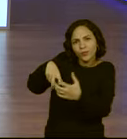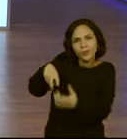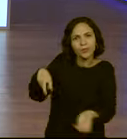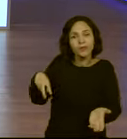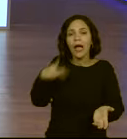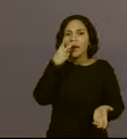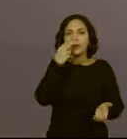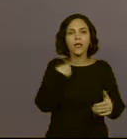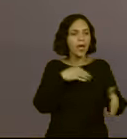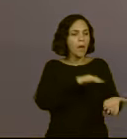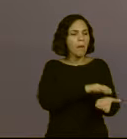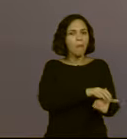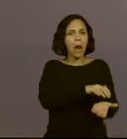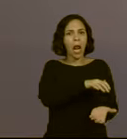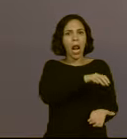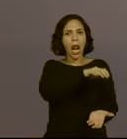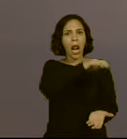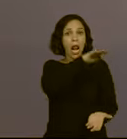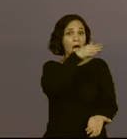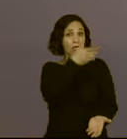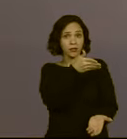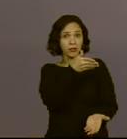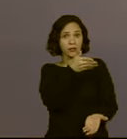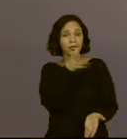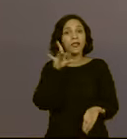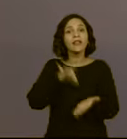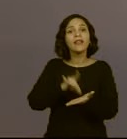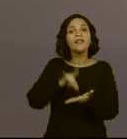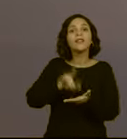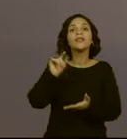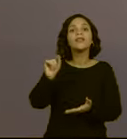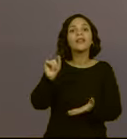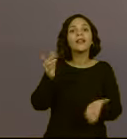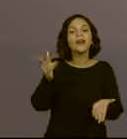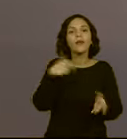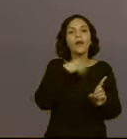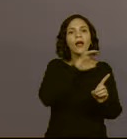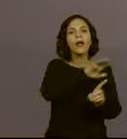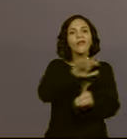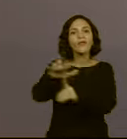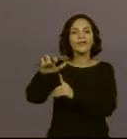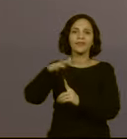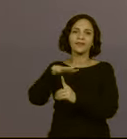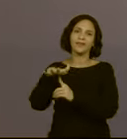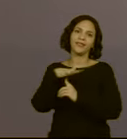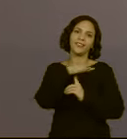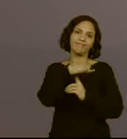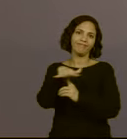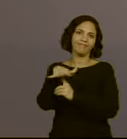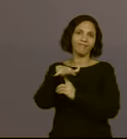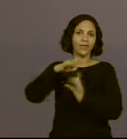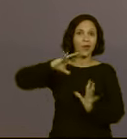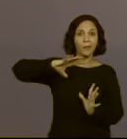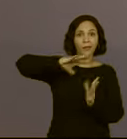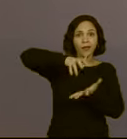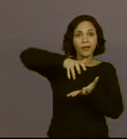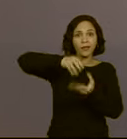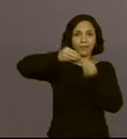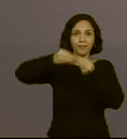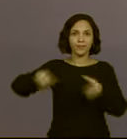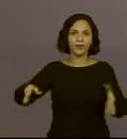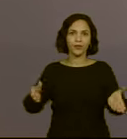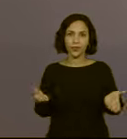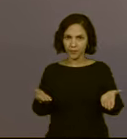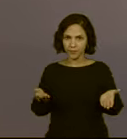Vai acumulando calças jeans no seu guarda-roupa e na verdade você está impactando bastante o planeta com esse